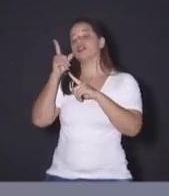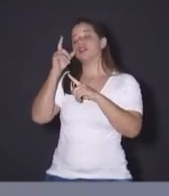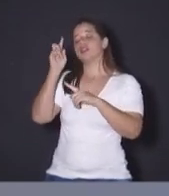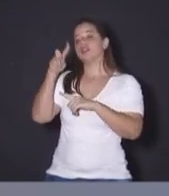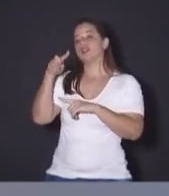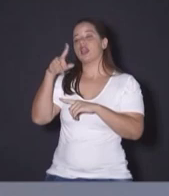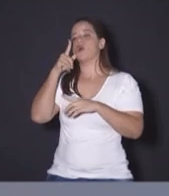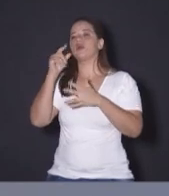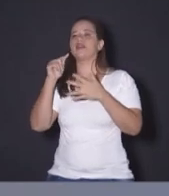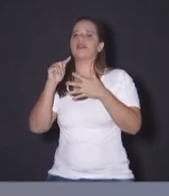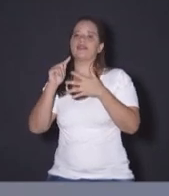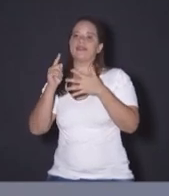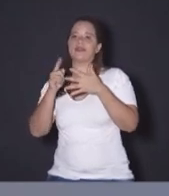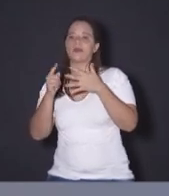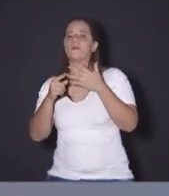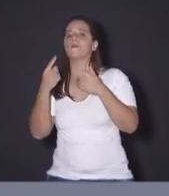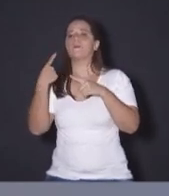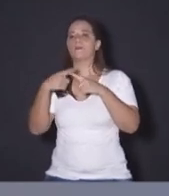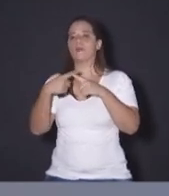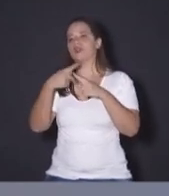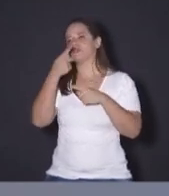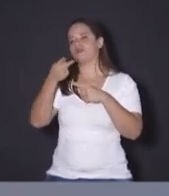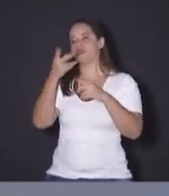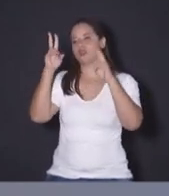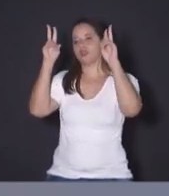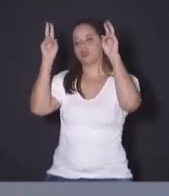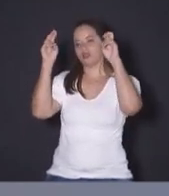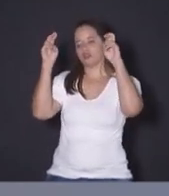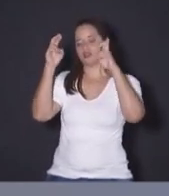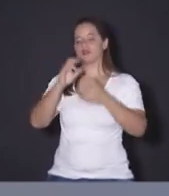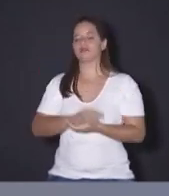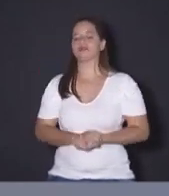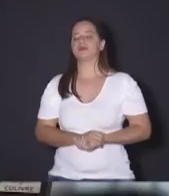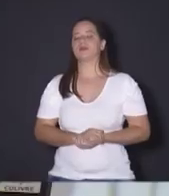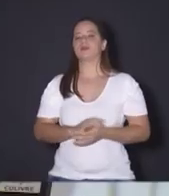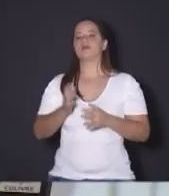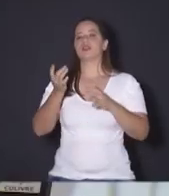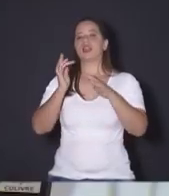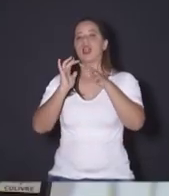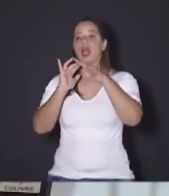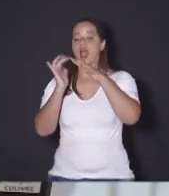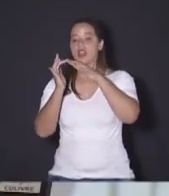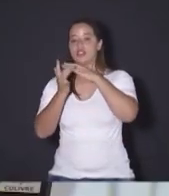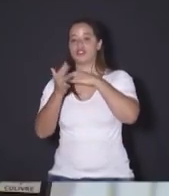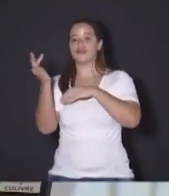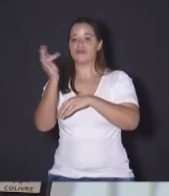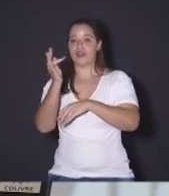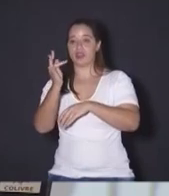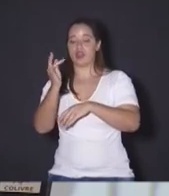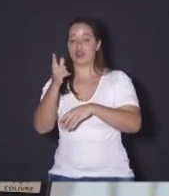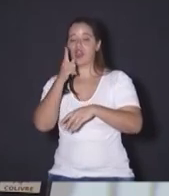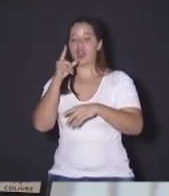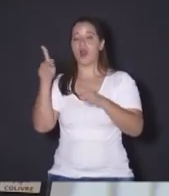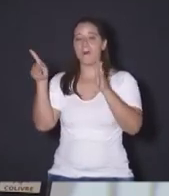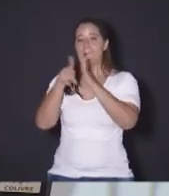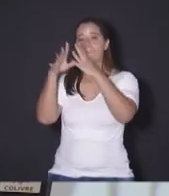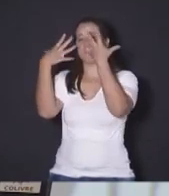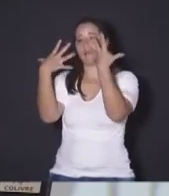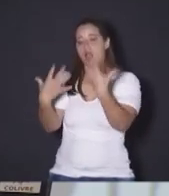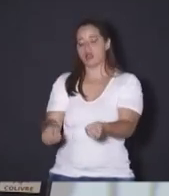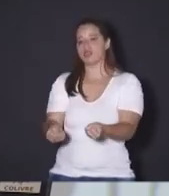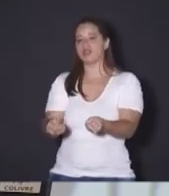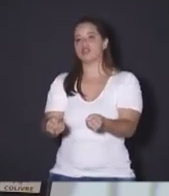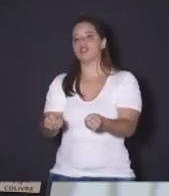afinal de contas o porquê estou falando desse assunto as redes federados elas permitem que